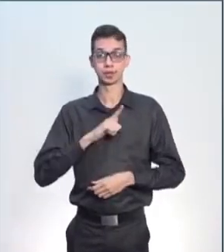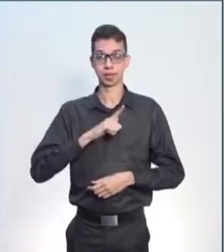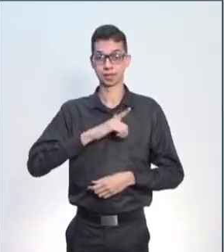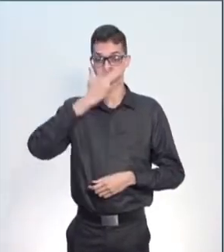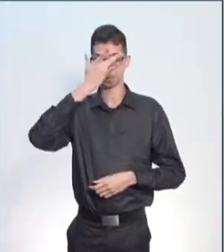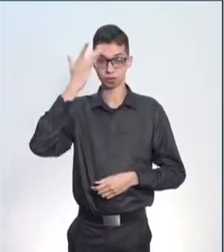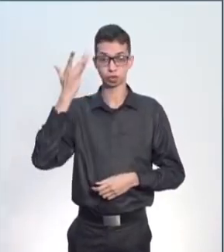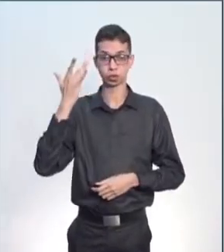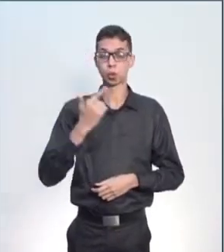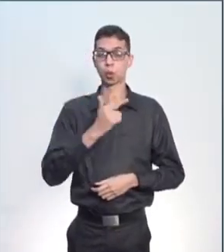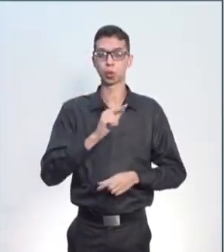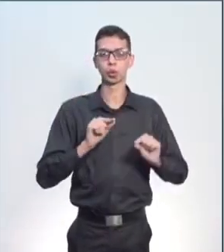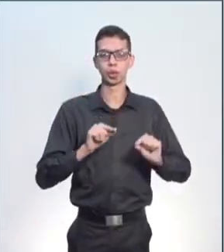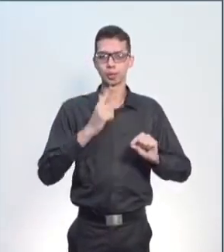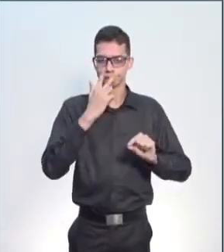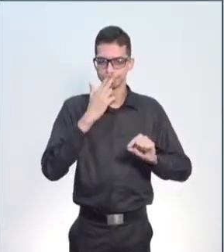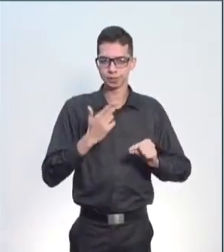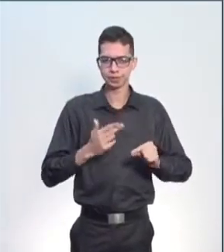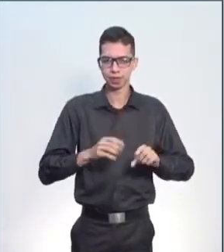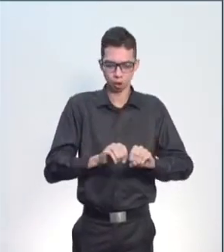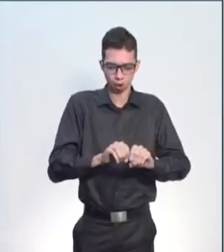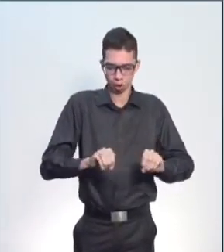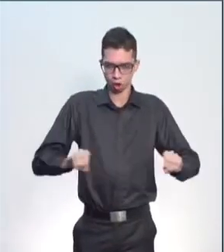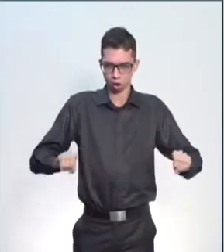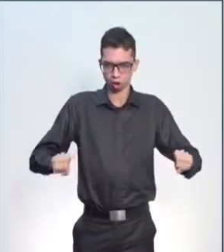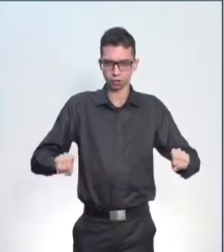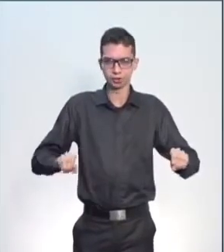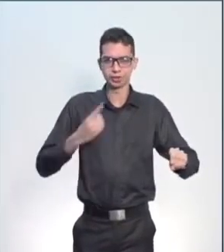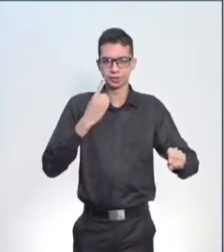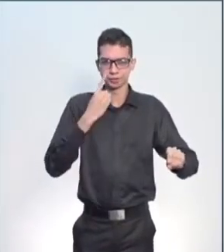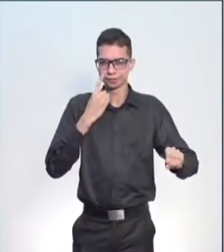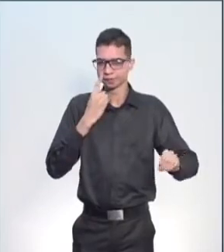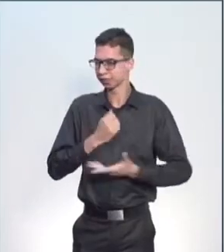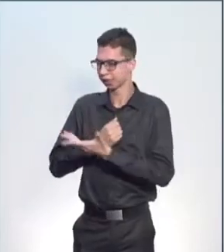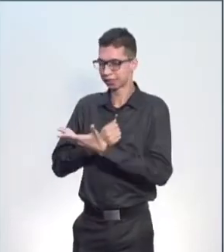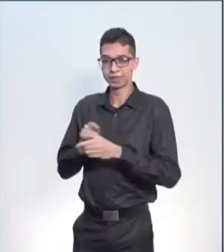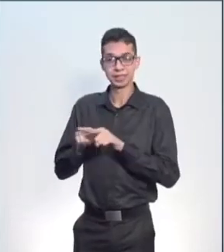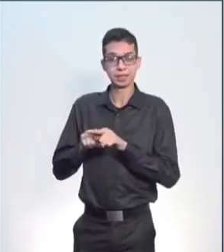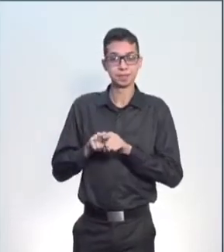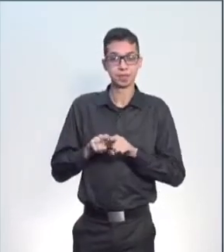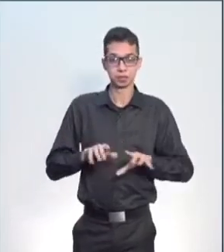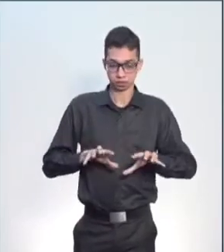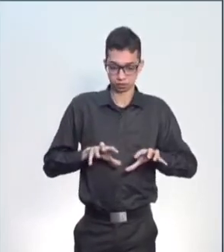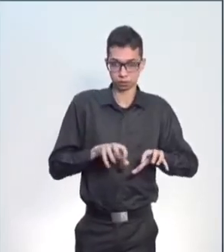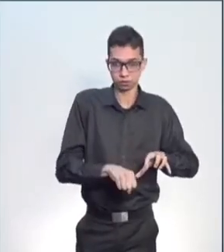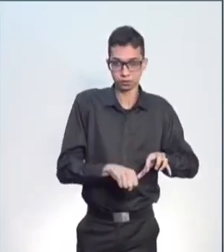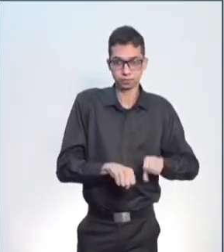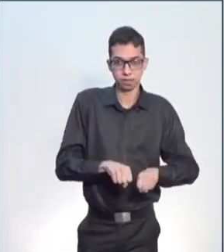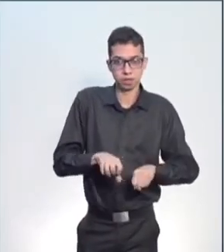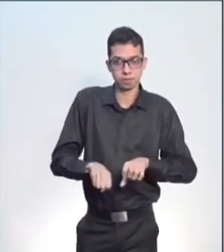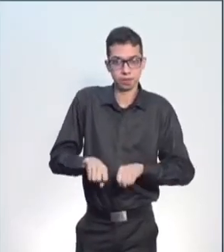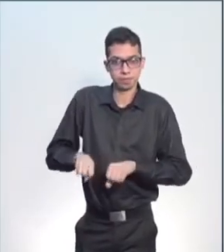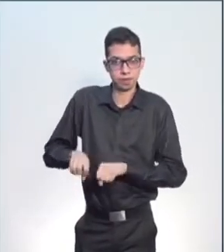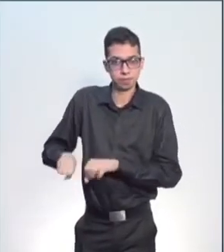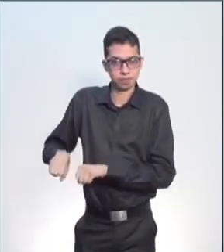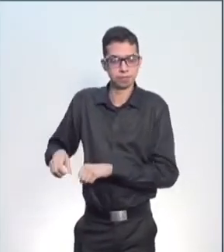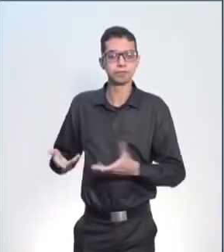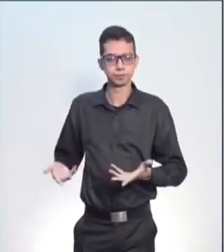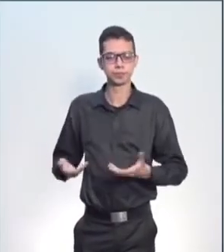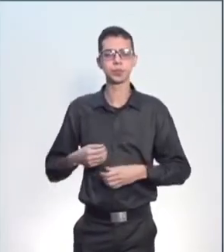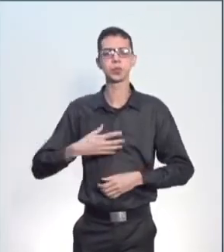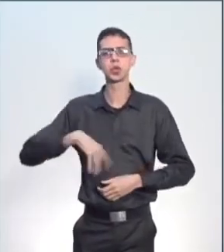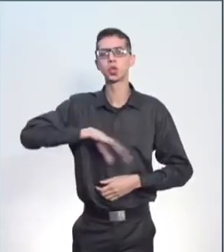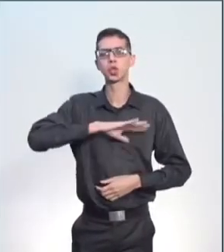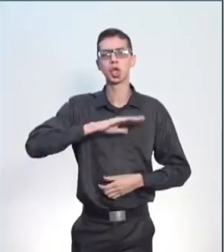estão fazendo, é só uma imagem, mas nós já podemos imaginar que existem ações que as pessoas